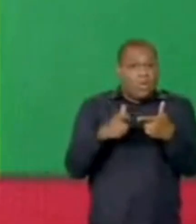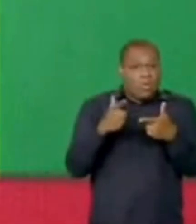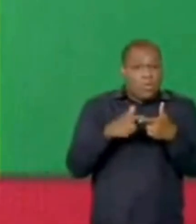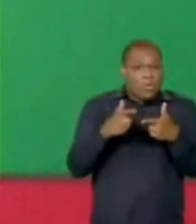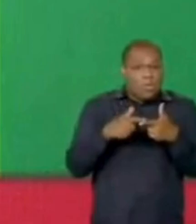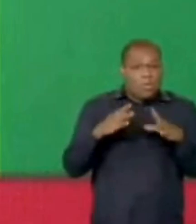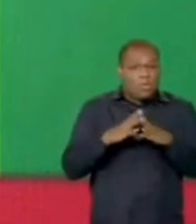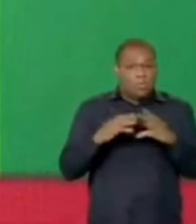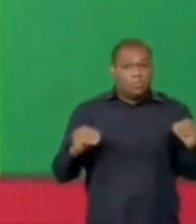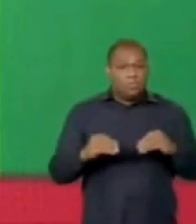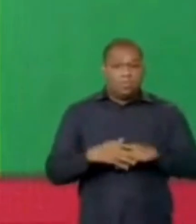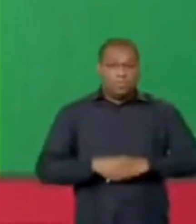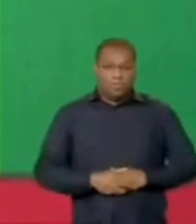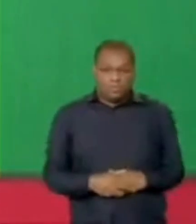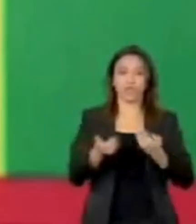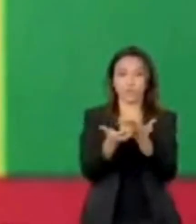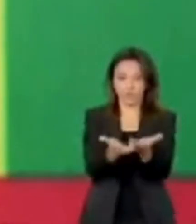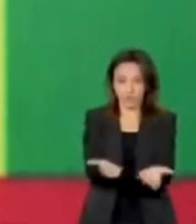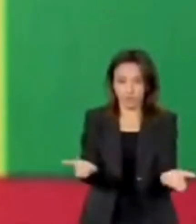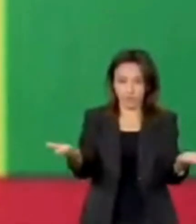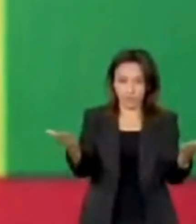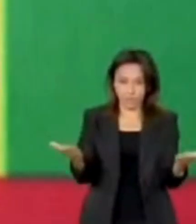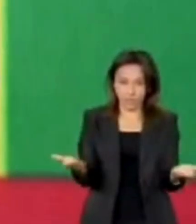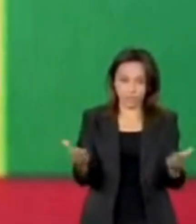0,64% para